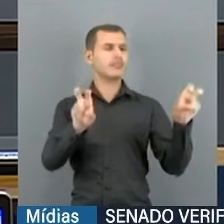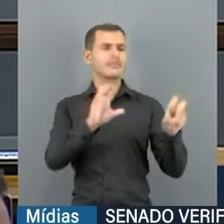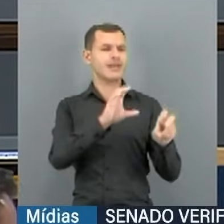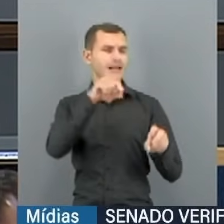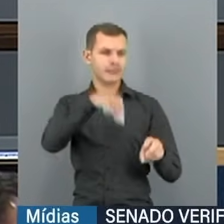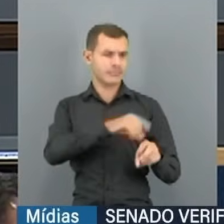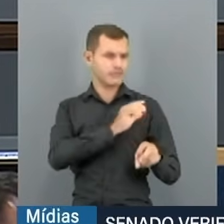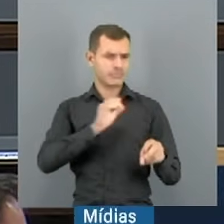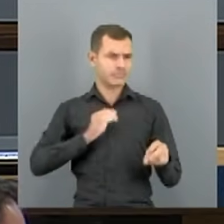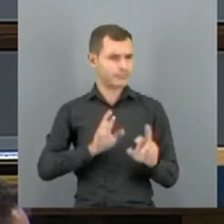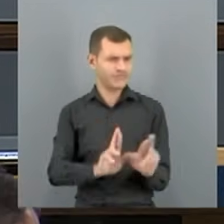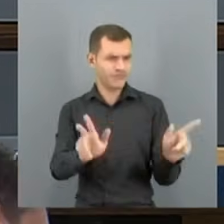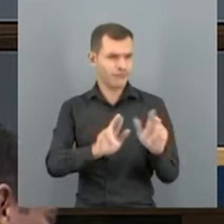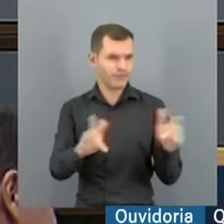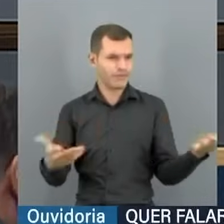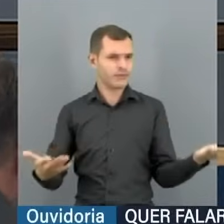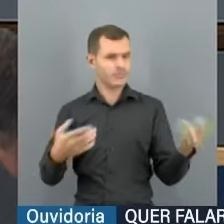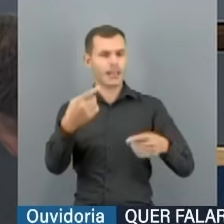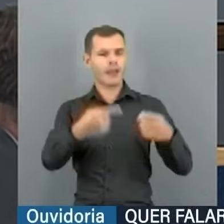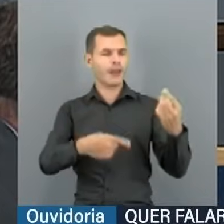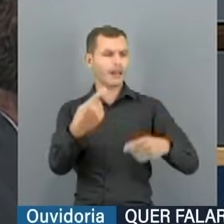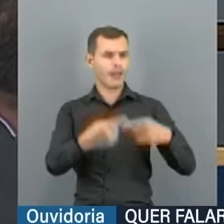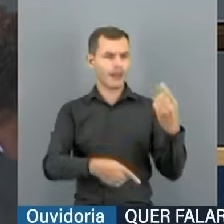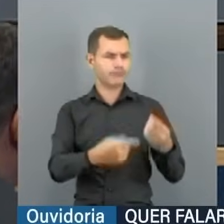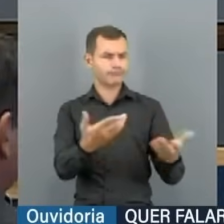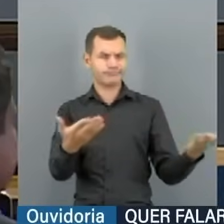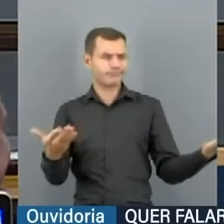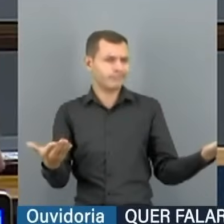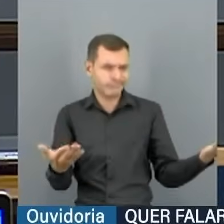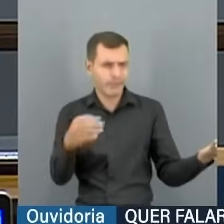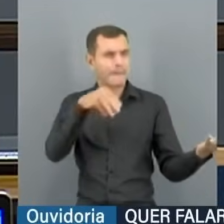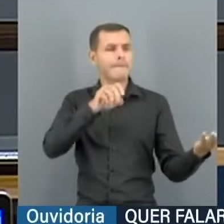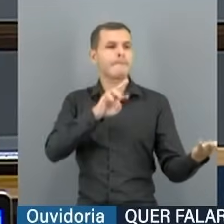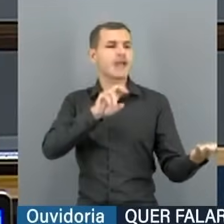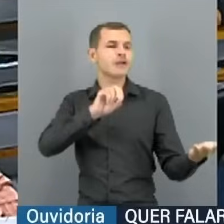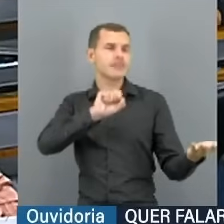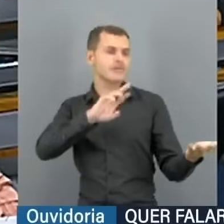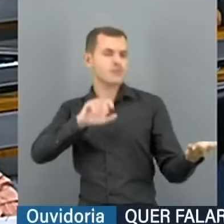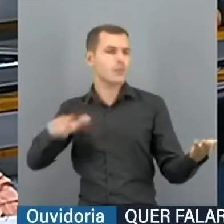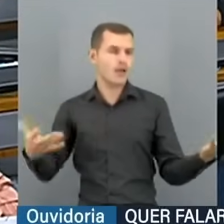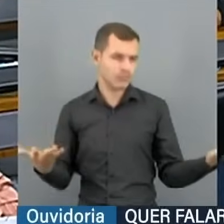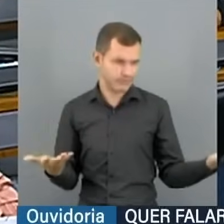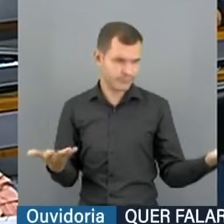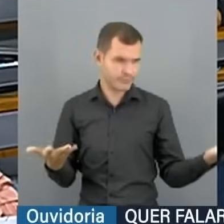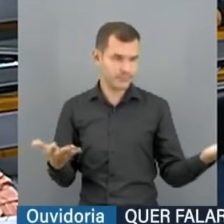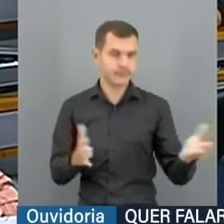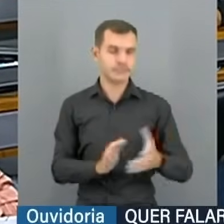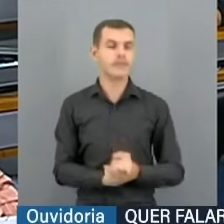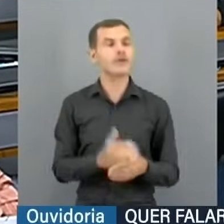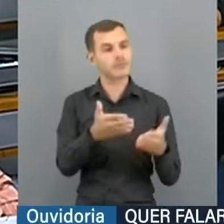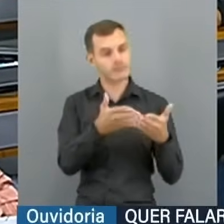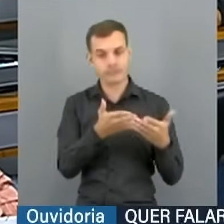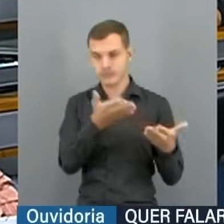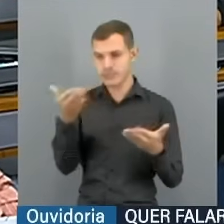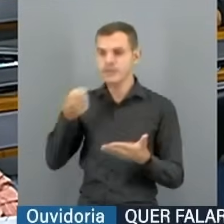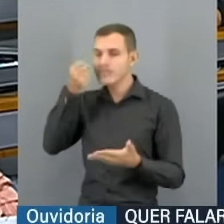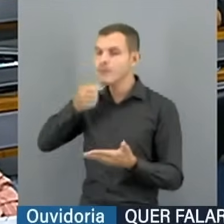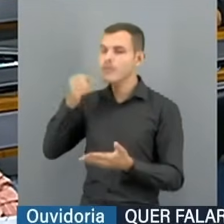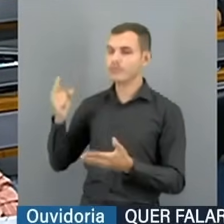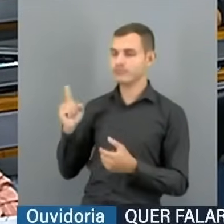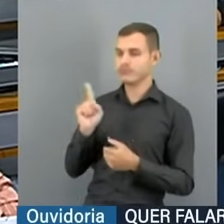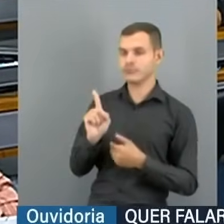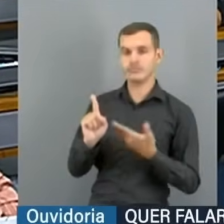parar aqui com esse debate metrosexual. Com a palavra ao senador Magno presidente. Malta. Senhor